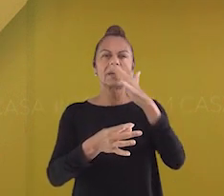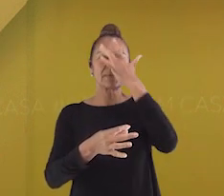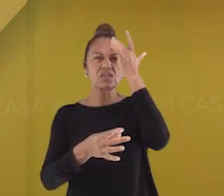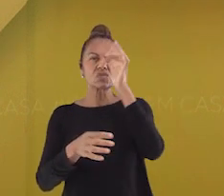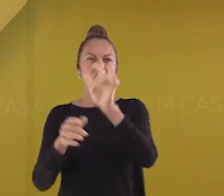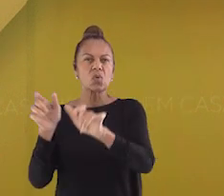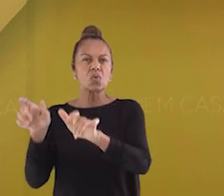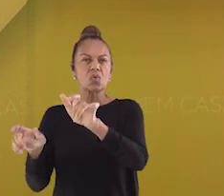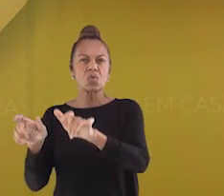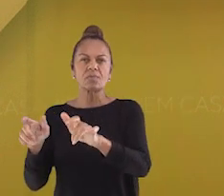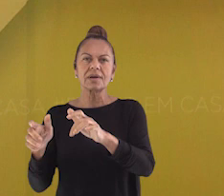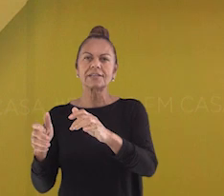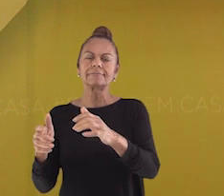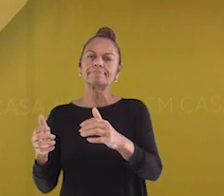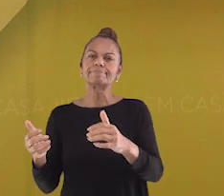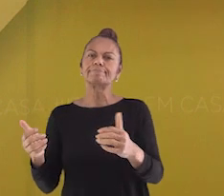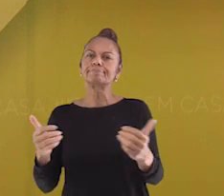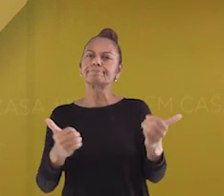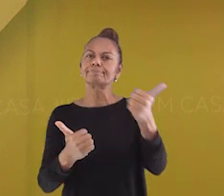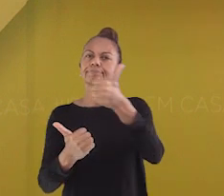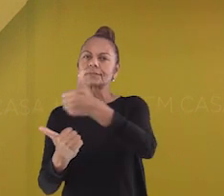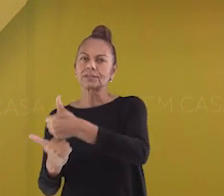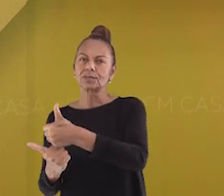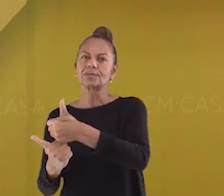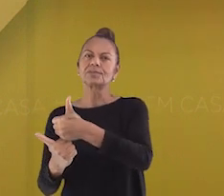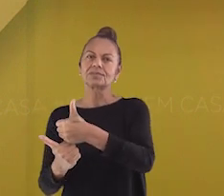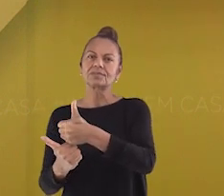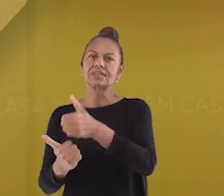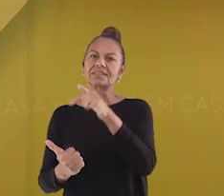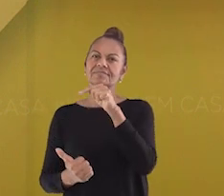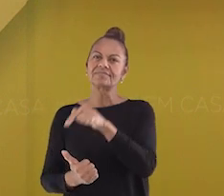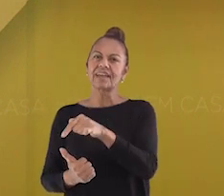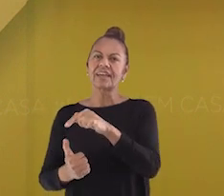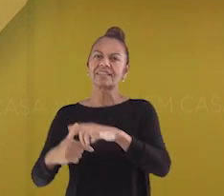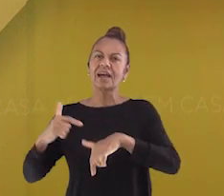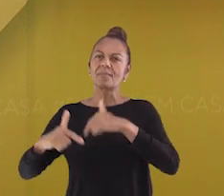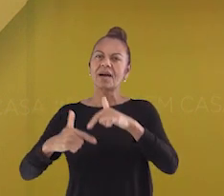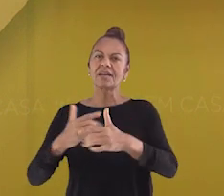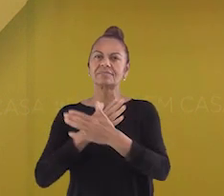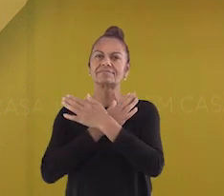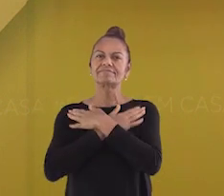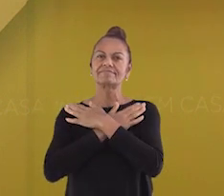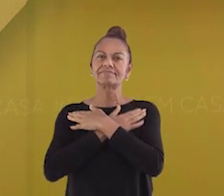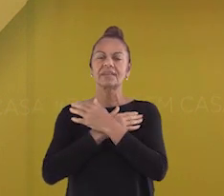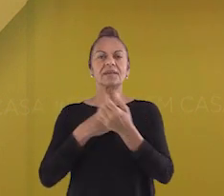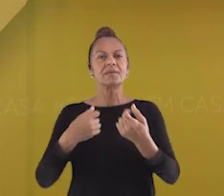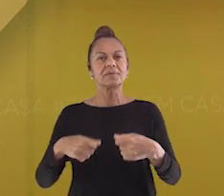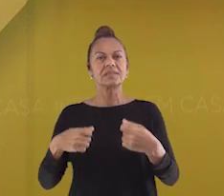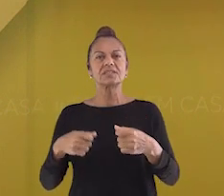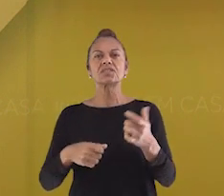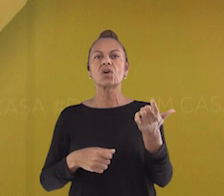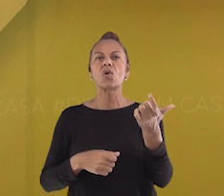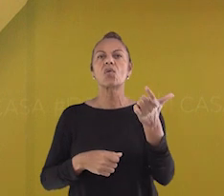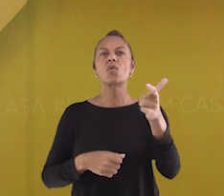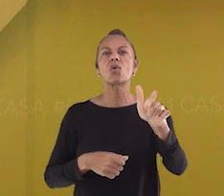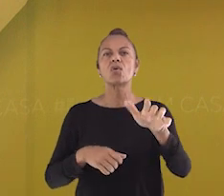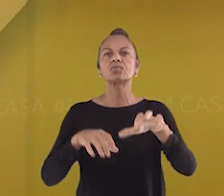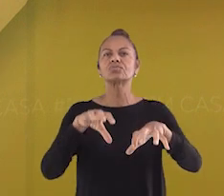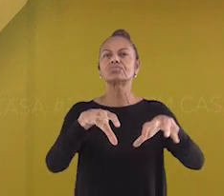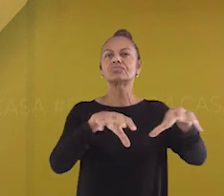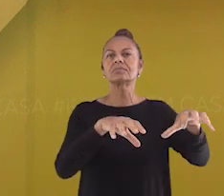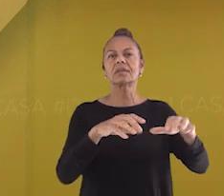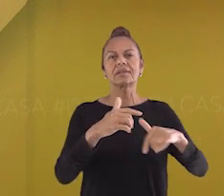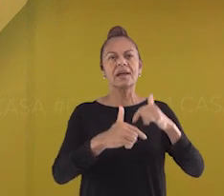desemprego. Dessa maneira, essas pessoas precisam ser remanejadas para outros setores